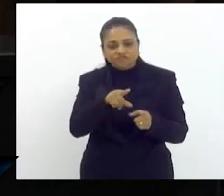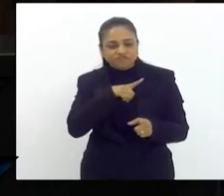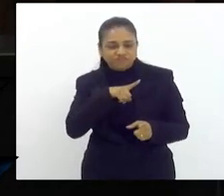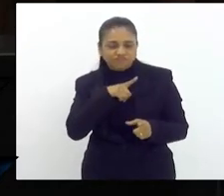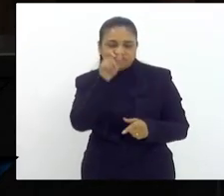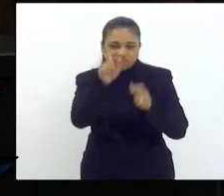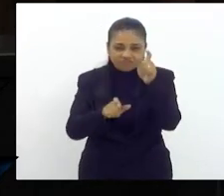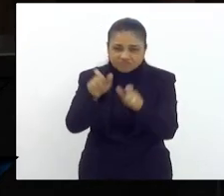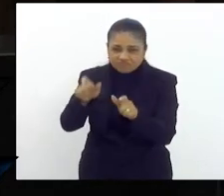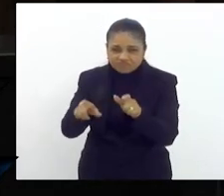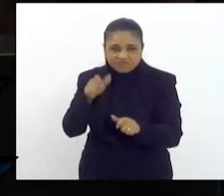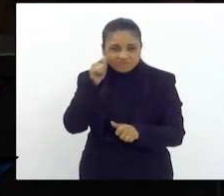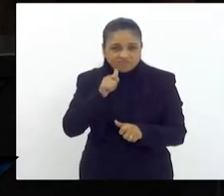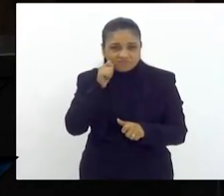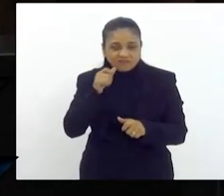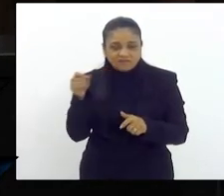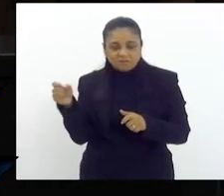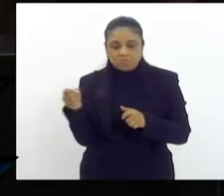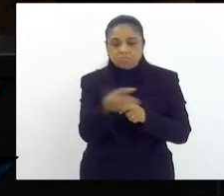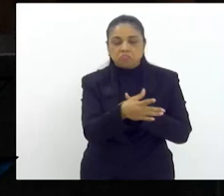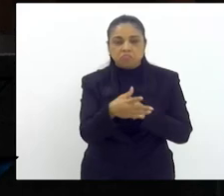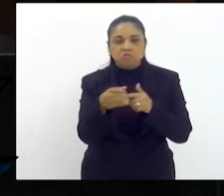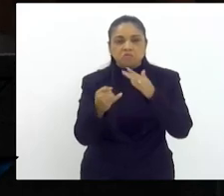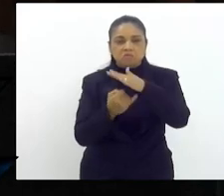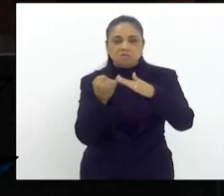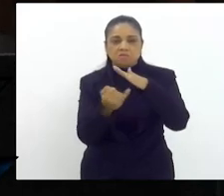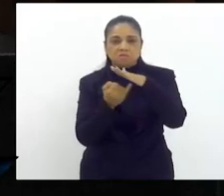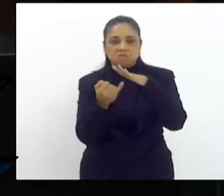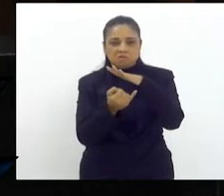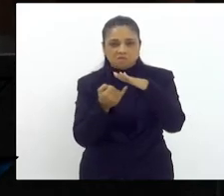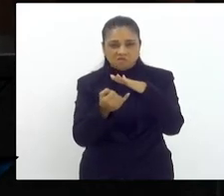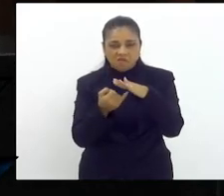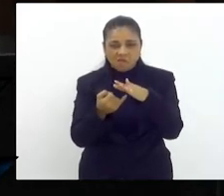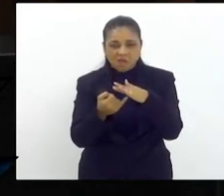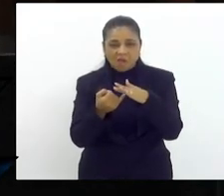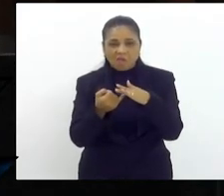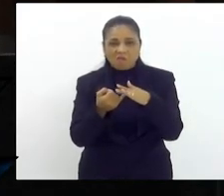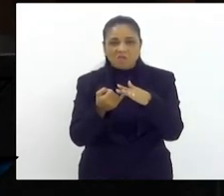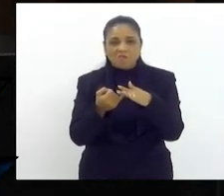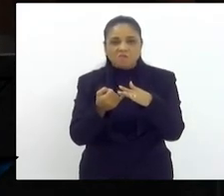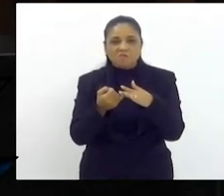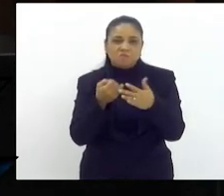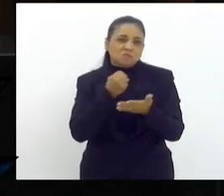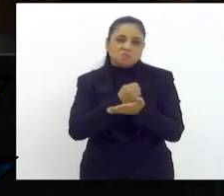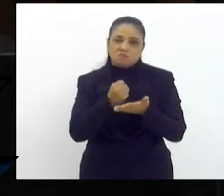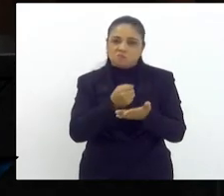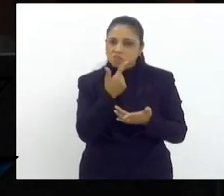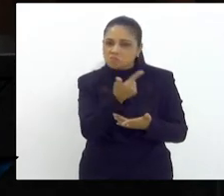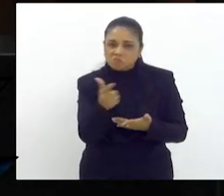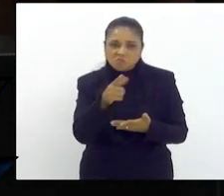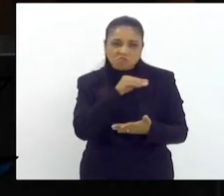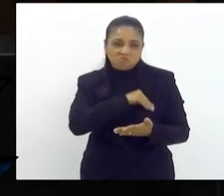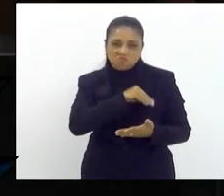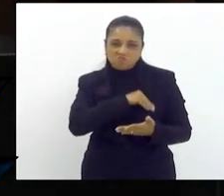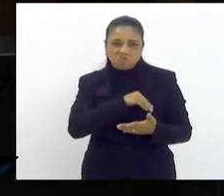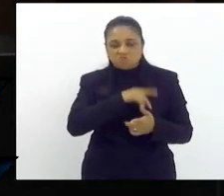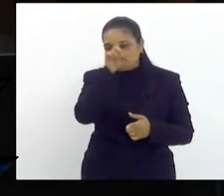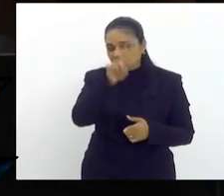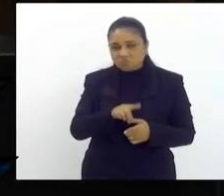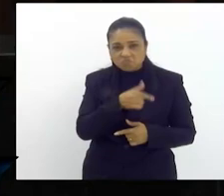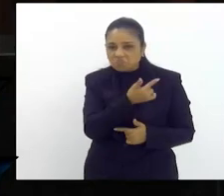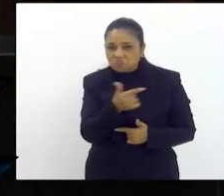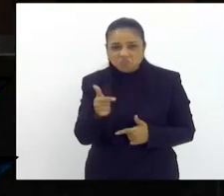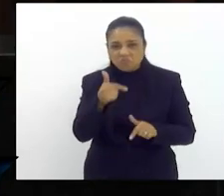jogadas no mercado canal jogadas em uma situação em que ela não tem qualquer direito